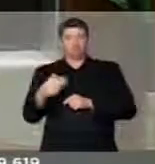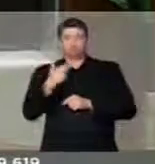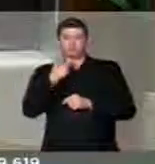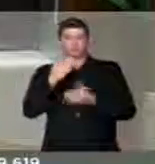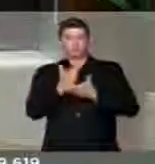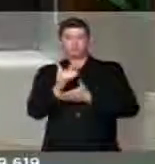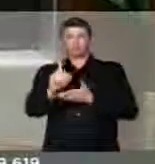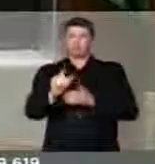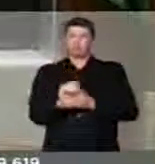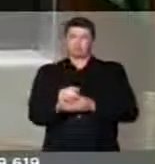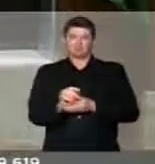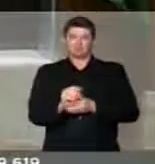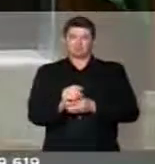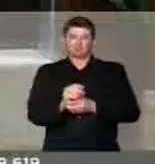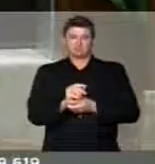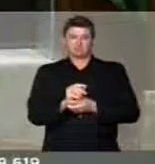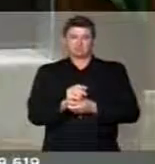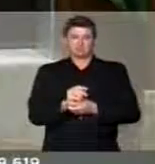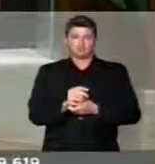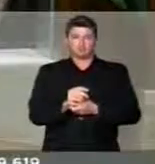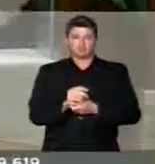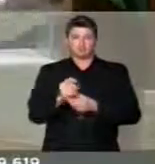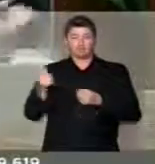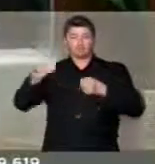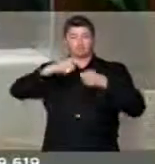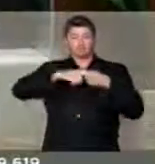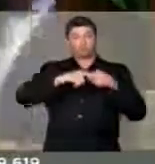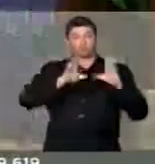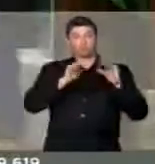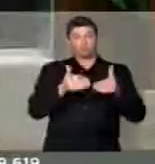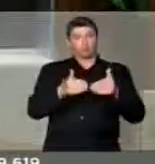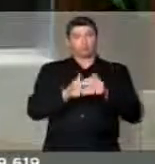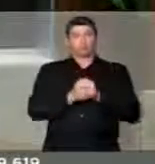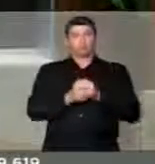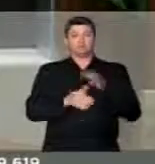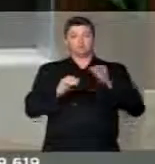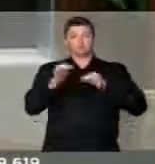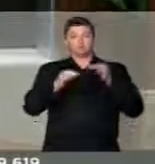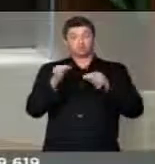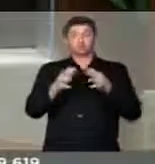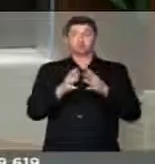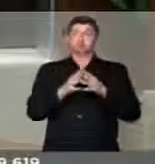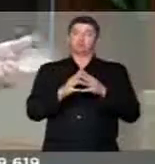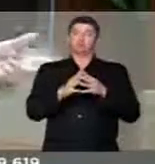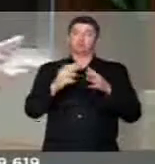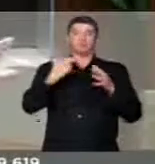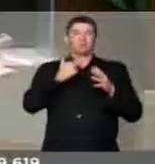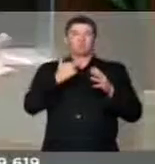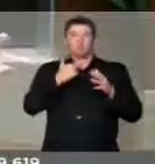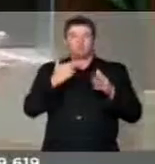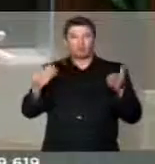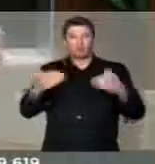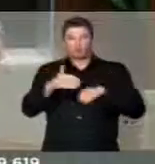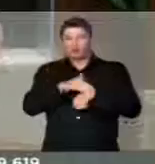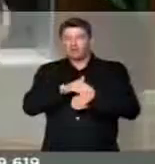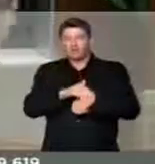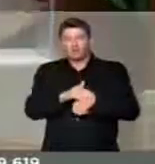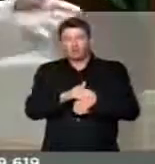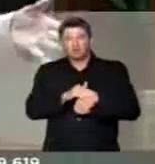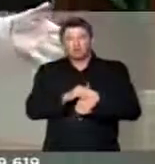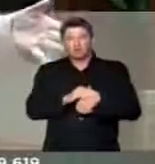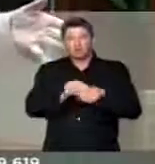ser aprovado. A gente tem que retorná-lo à Comissão de Justiça. Não se pode, num momento